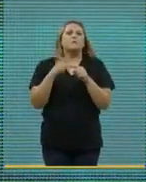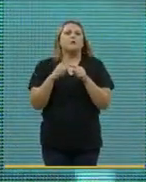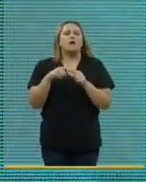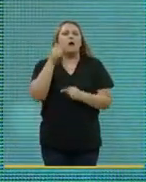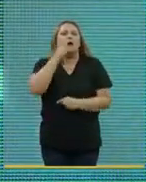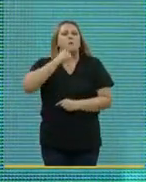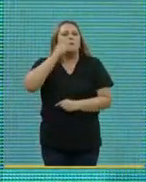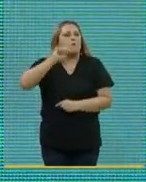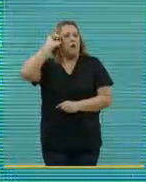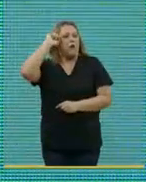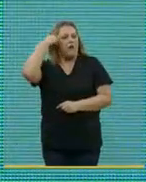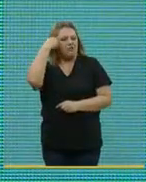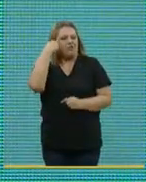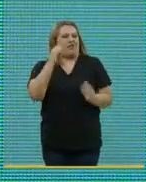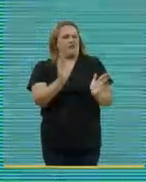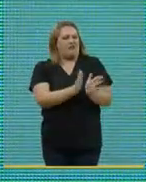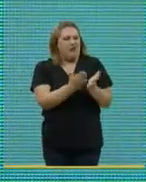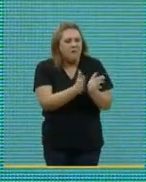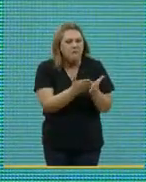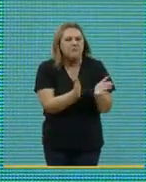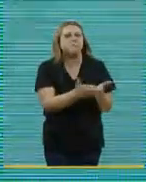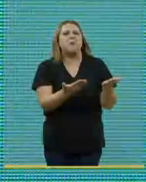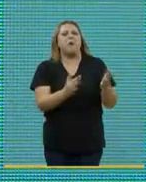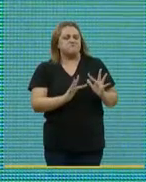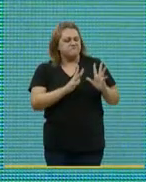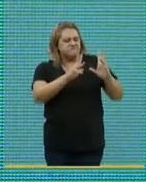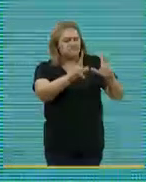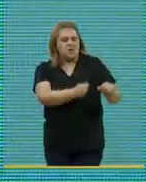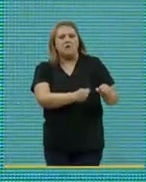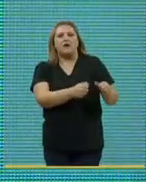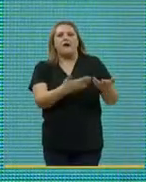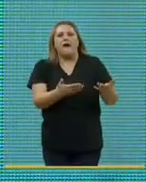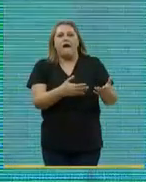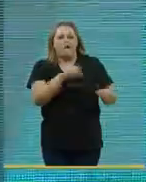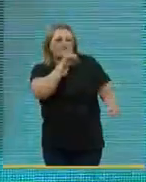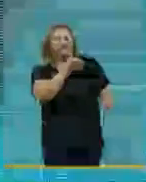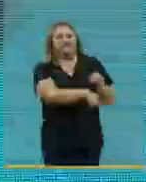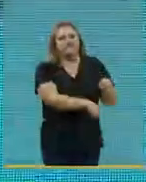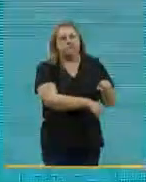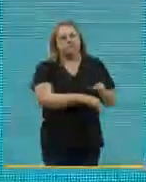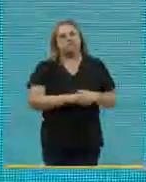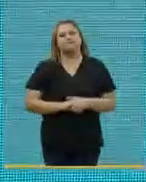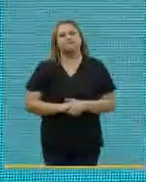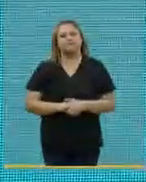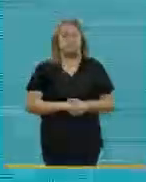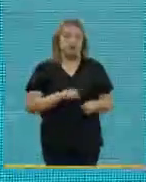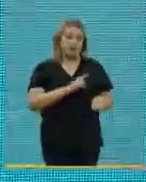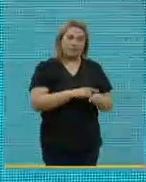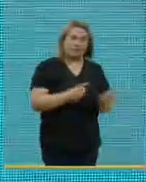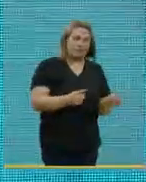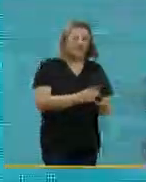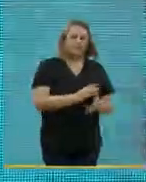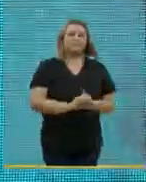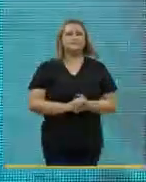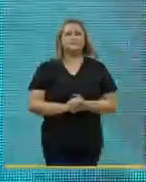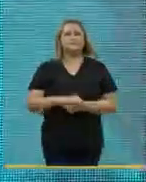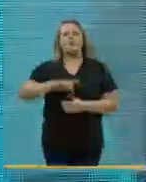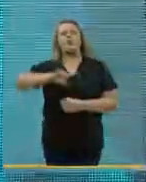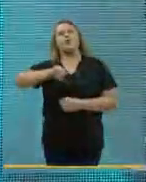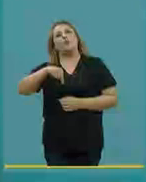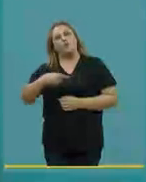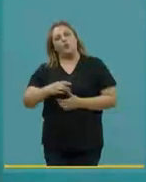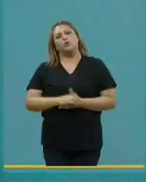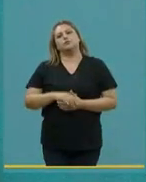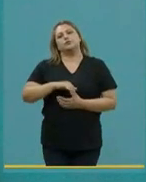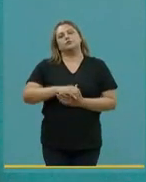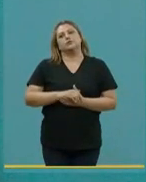pobres e tô em todas as classes estão sendo agredido tem pilotado o próximo à jornalista